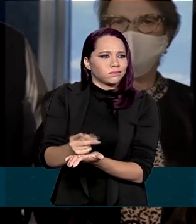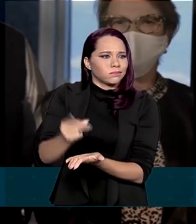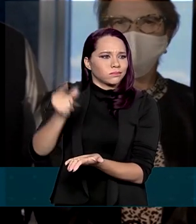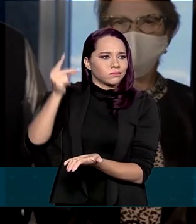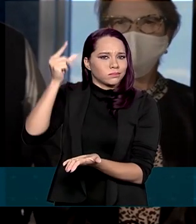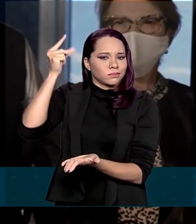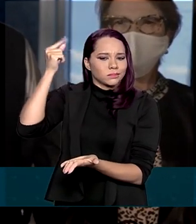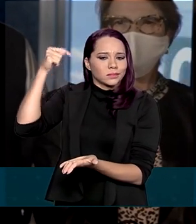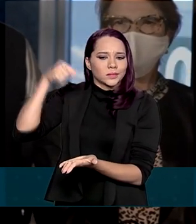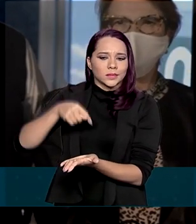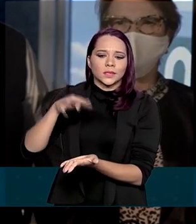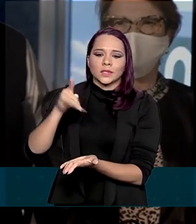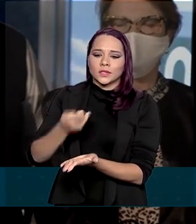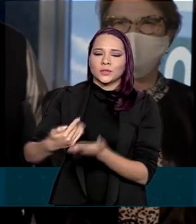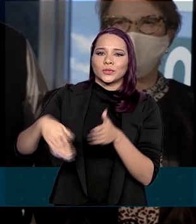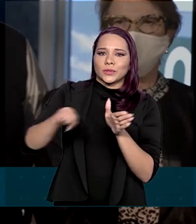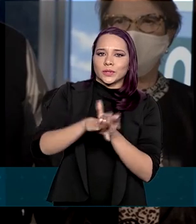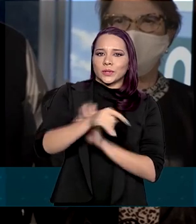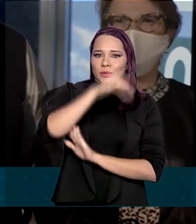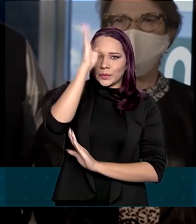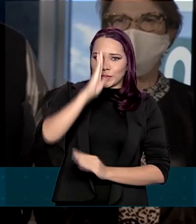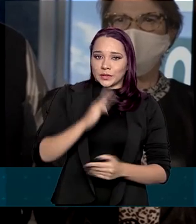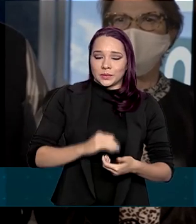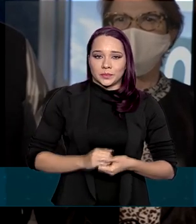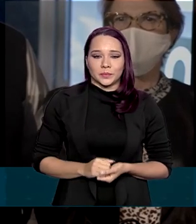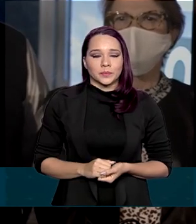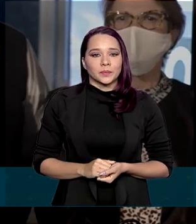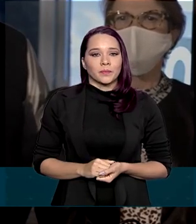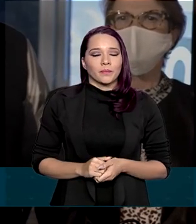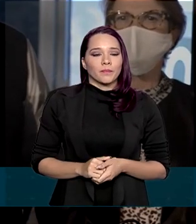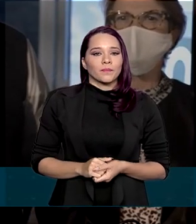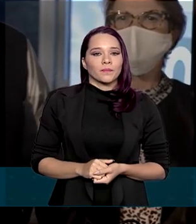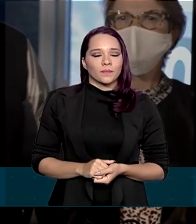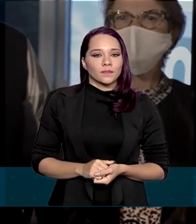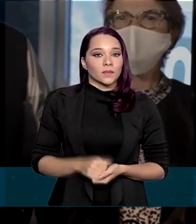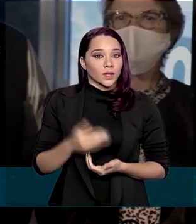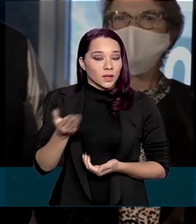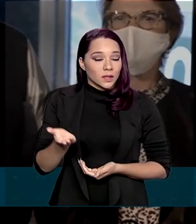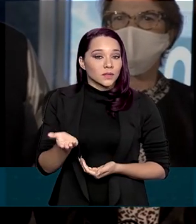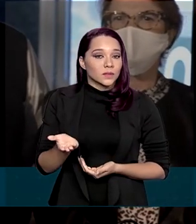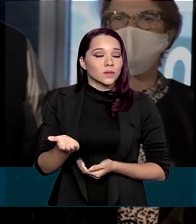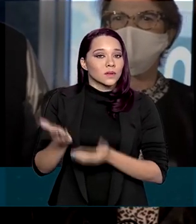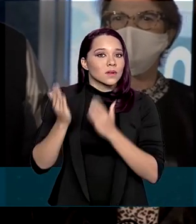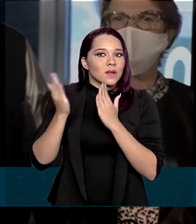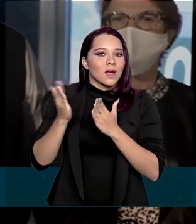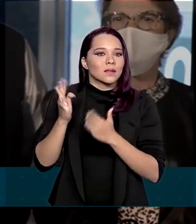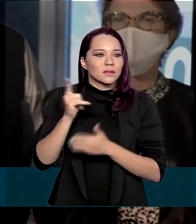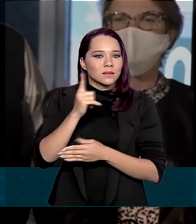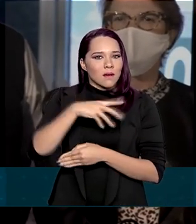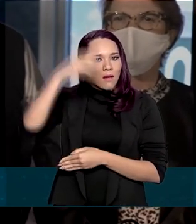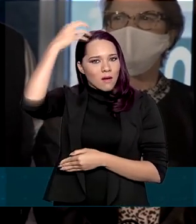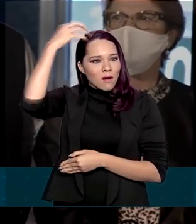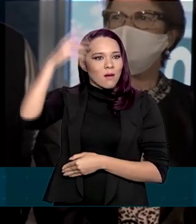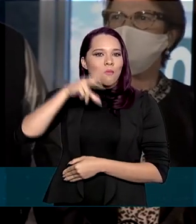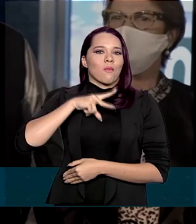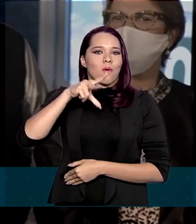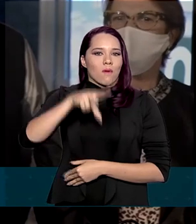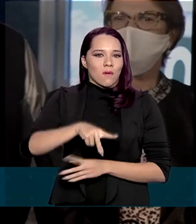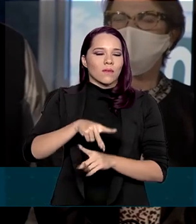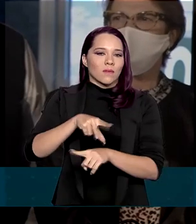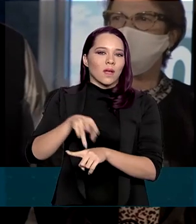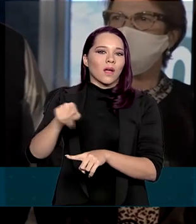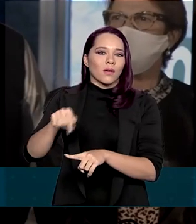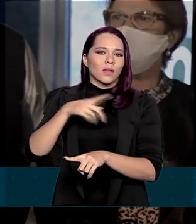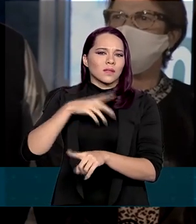Cabral aqui desembarcar. Isso graças à coroa portuguesa, que nas